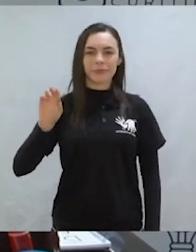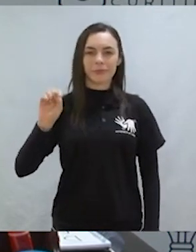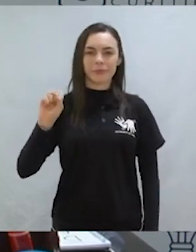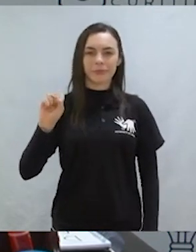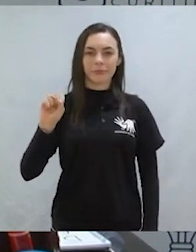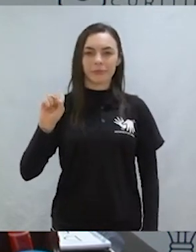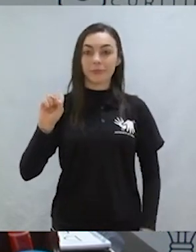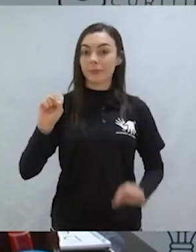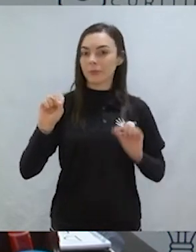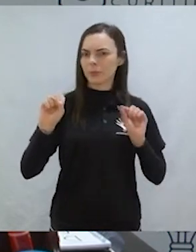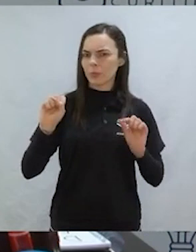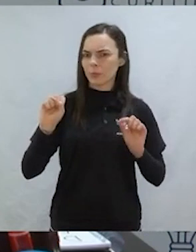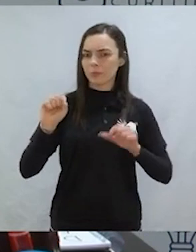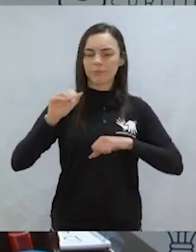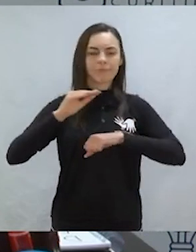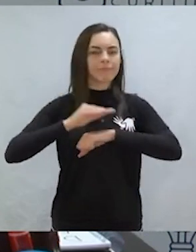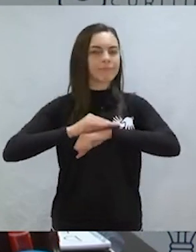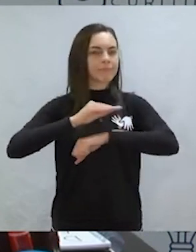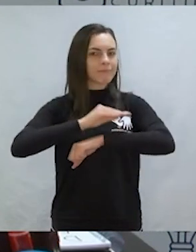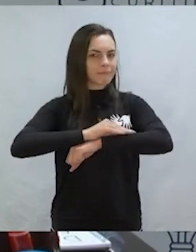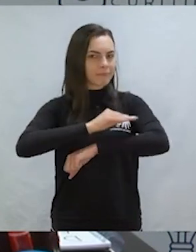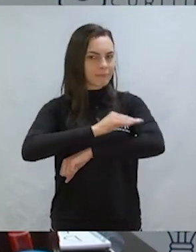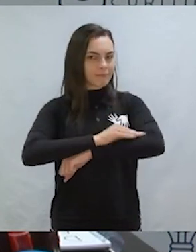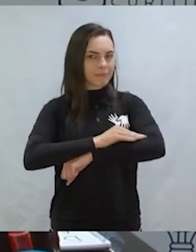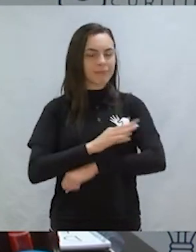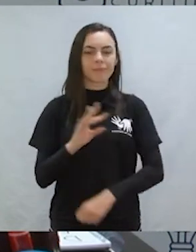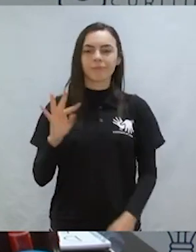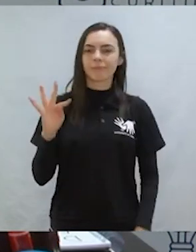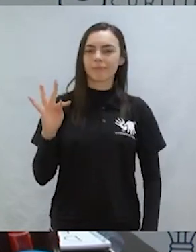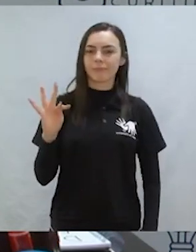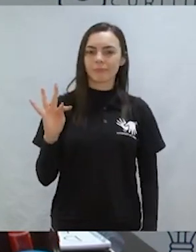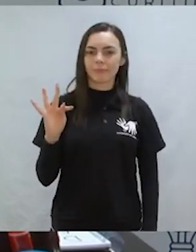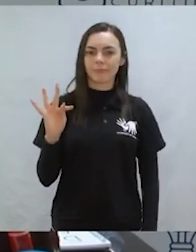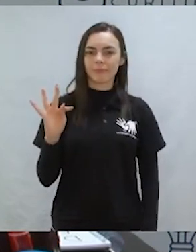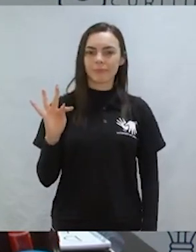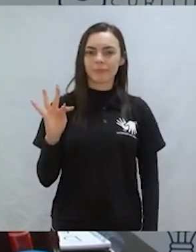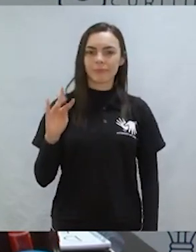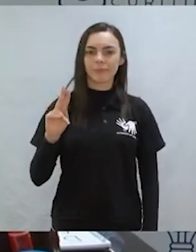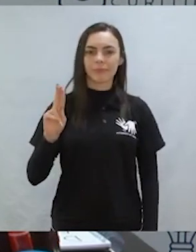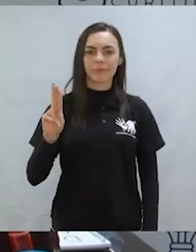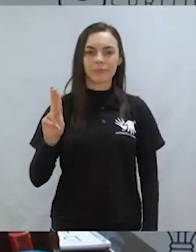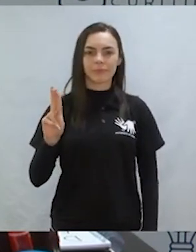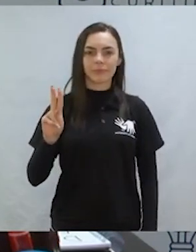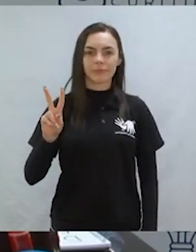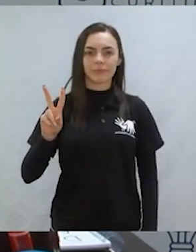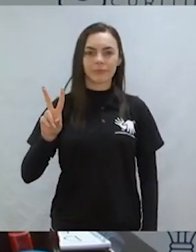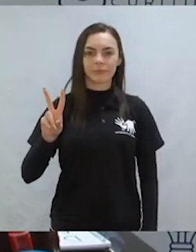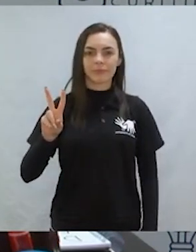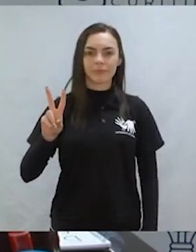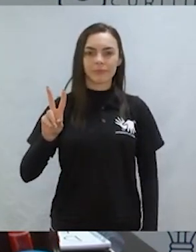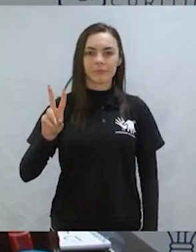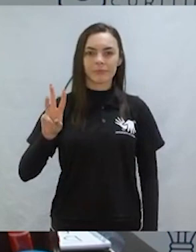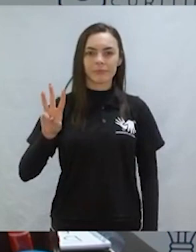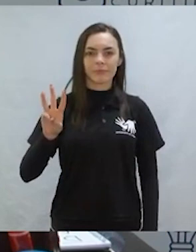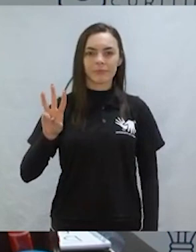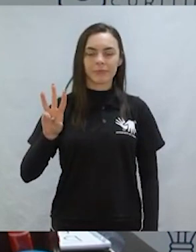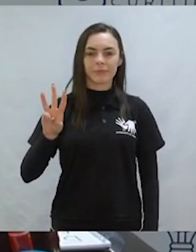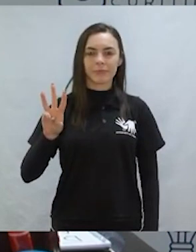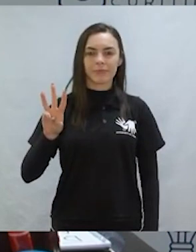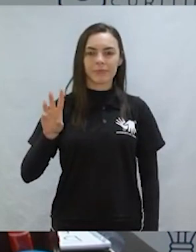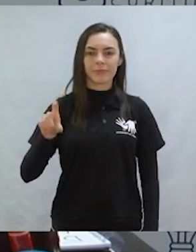R, S de sapo. O T, U,